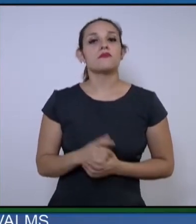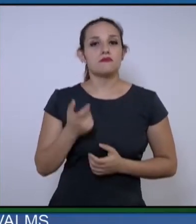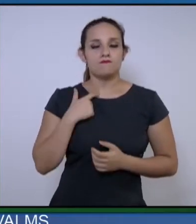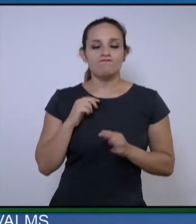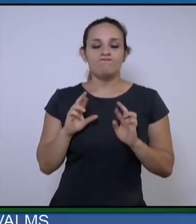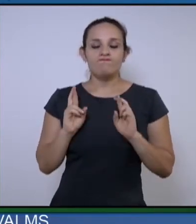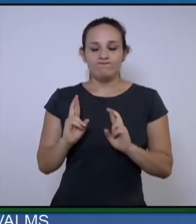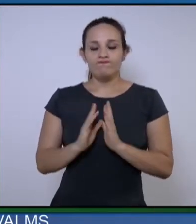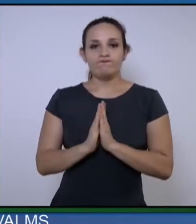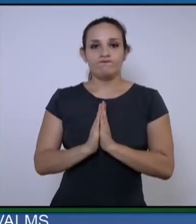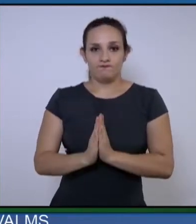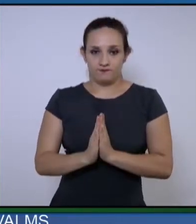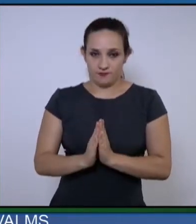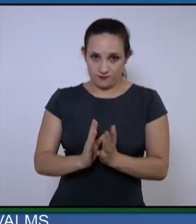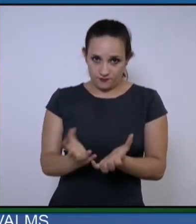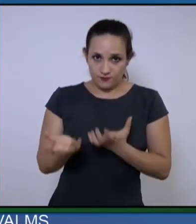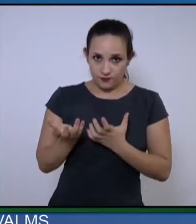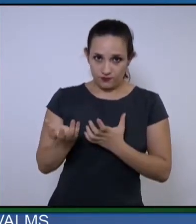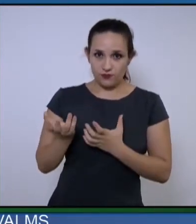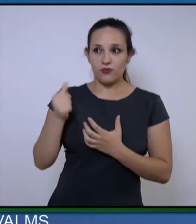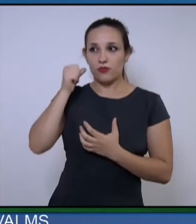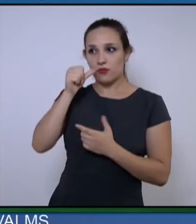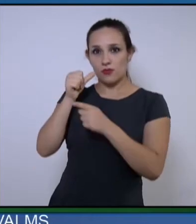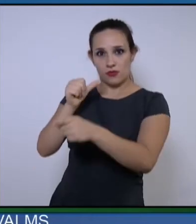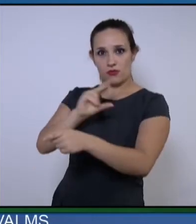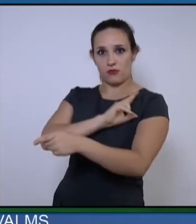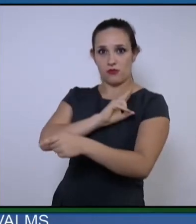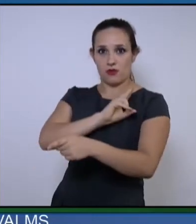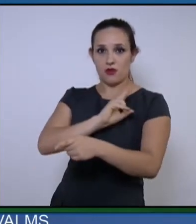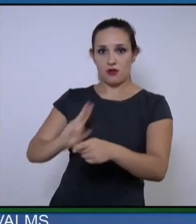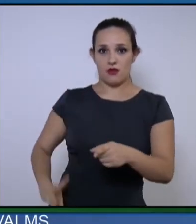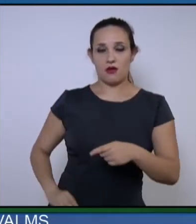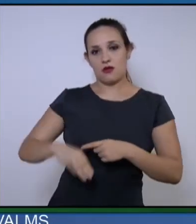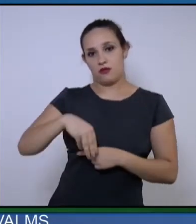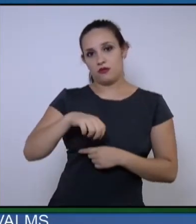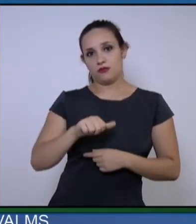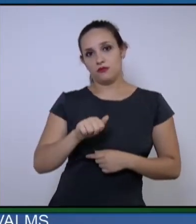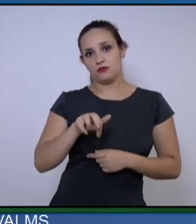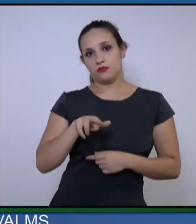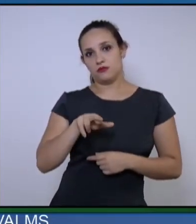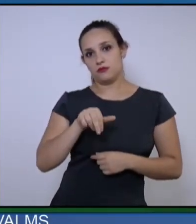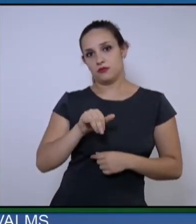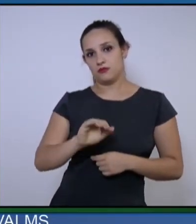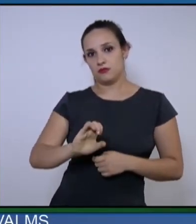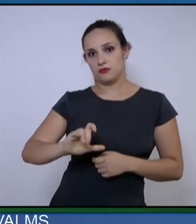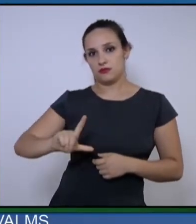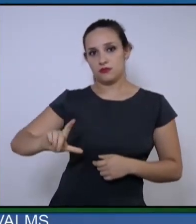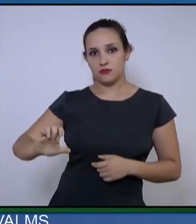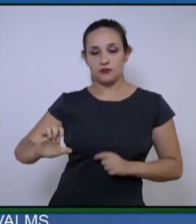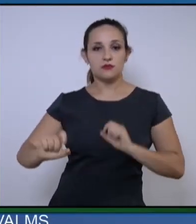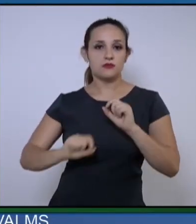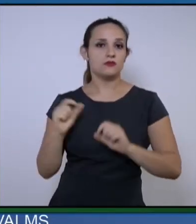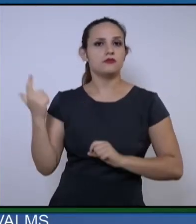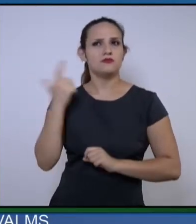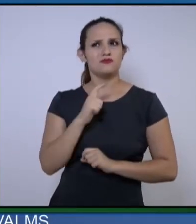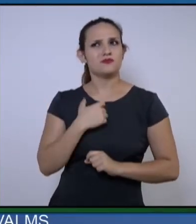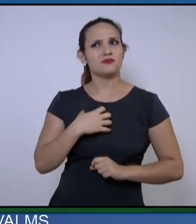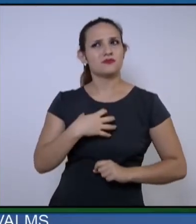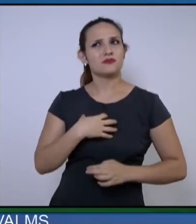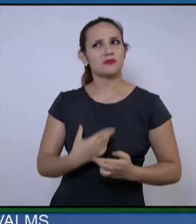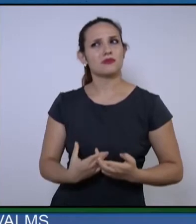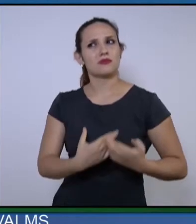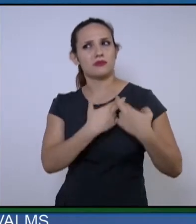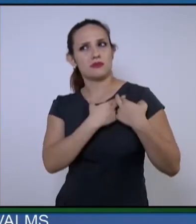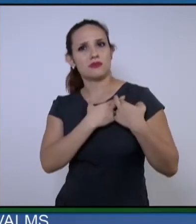Esperamos que a morte da Marielle seja um motivo de responsabilidade da classe